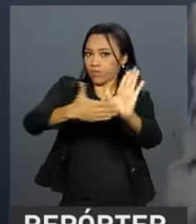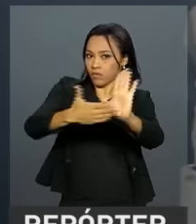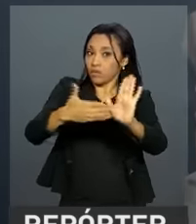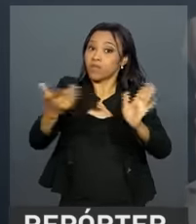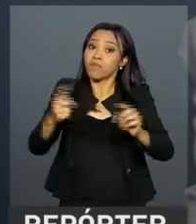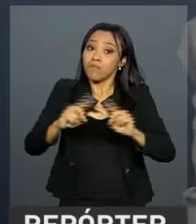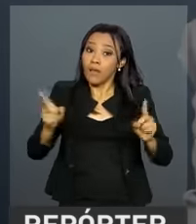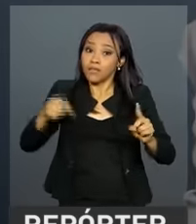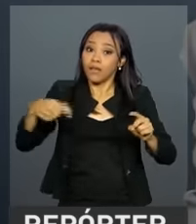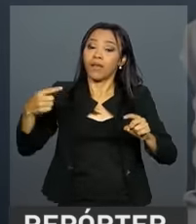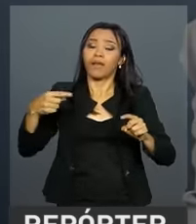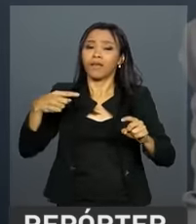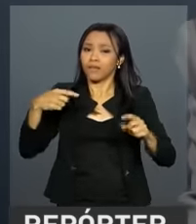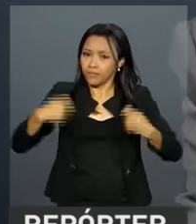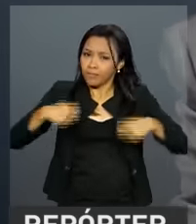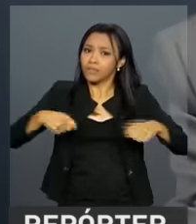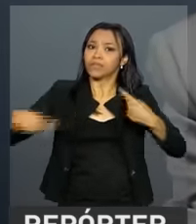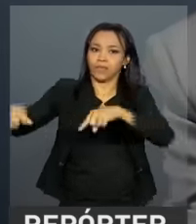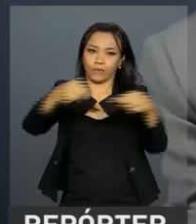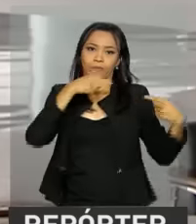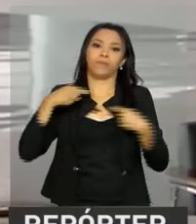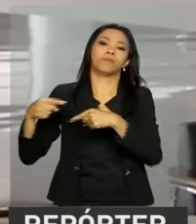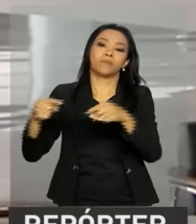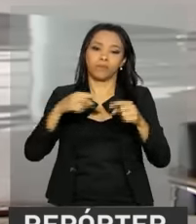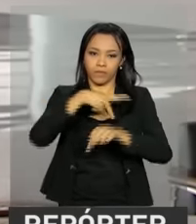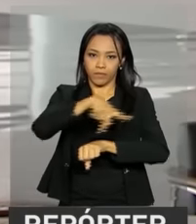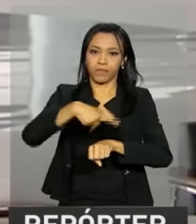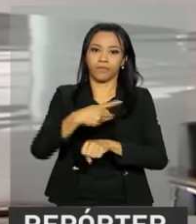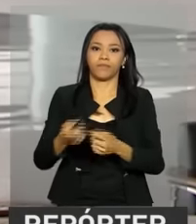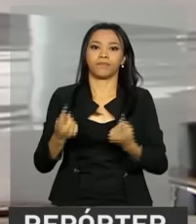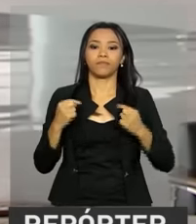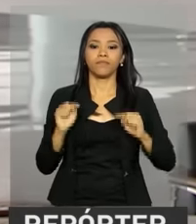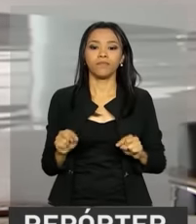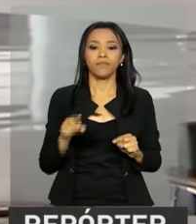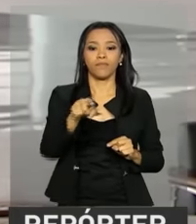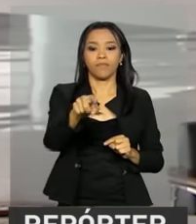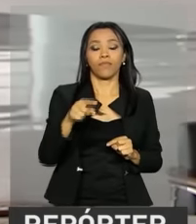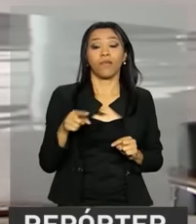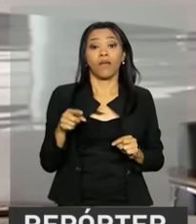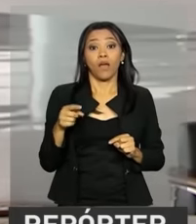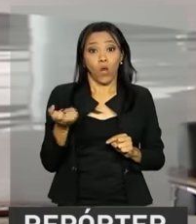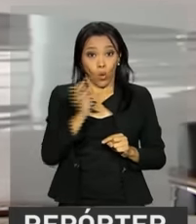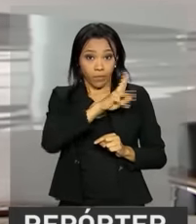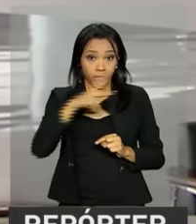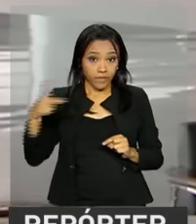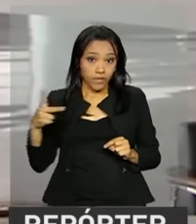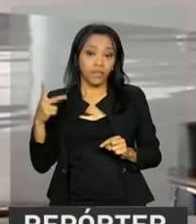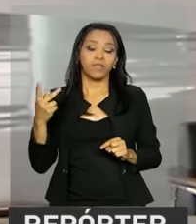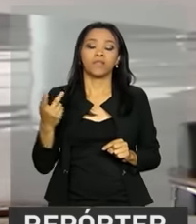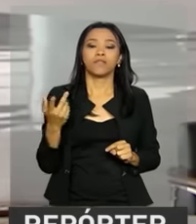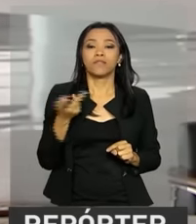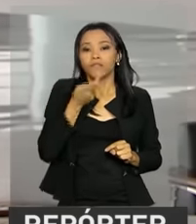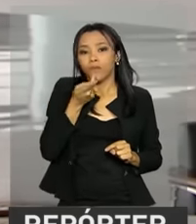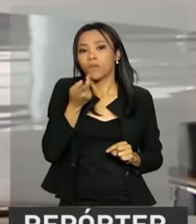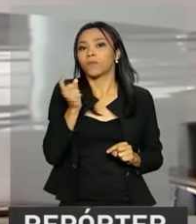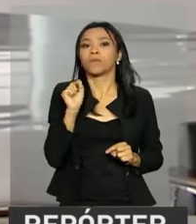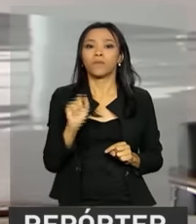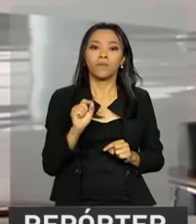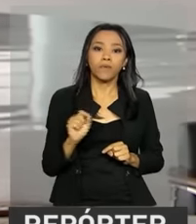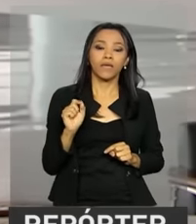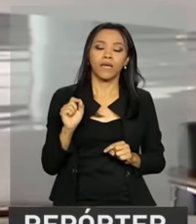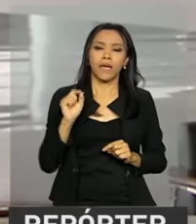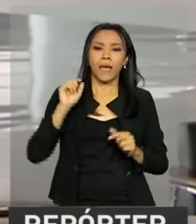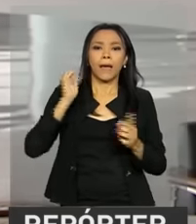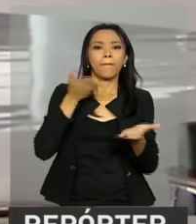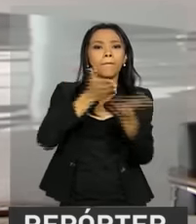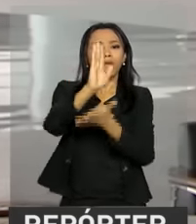debate indispensável para o país o presidente destacou ainda a aprovação de